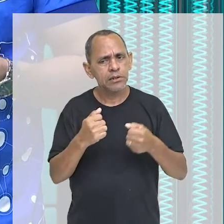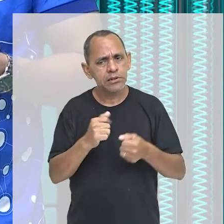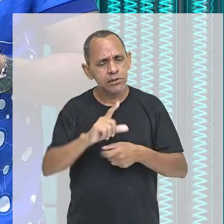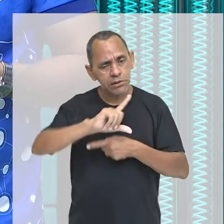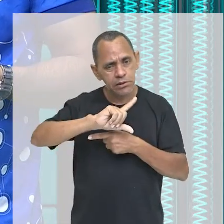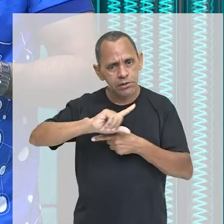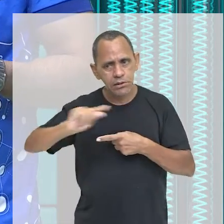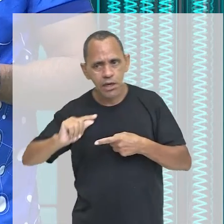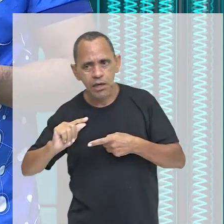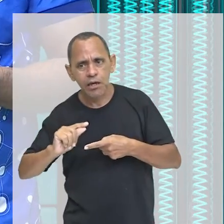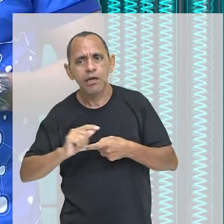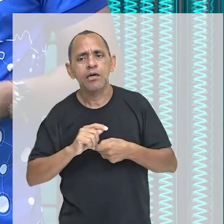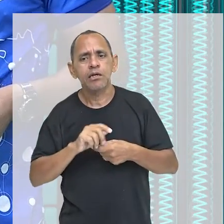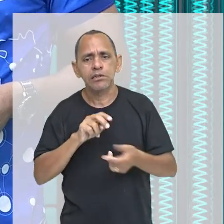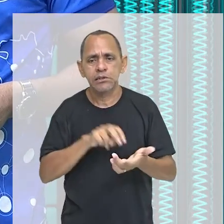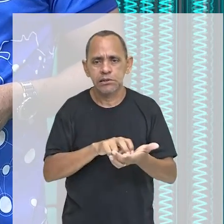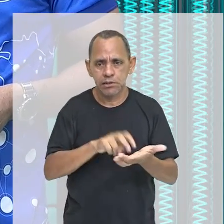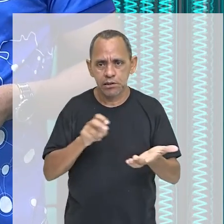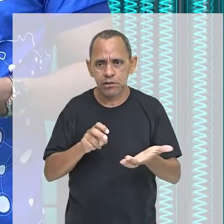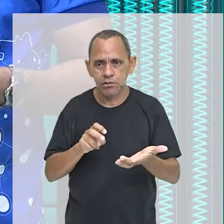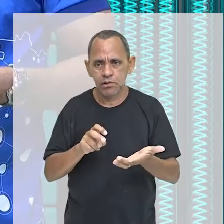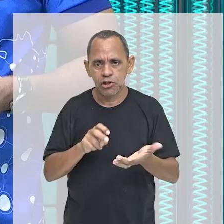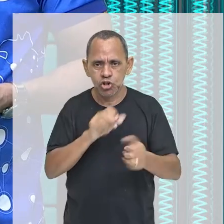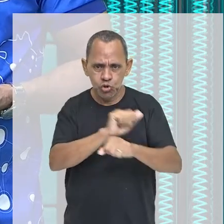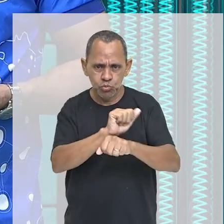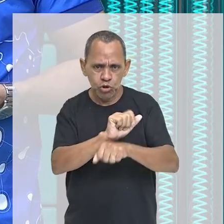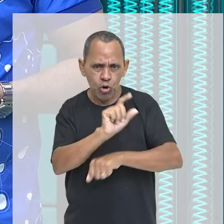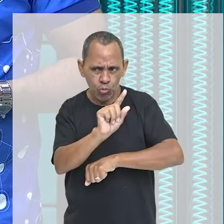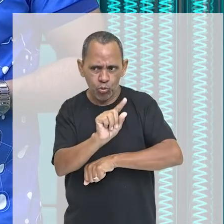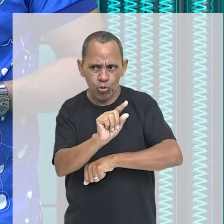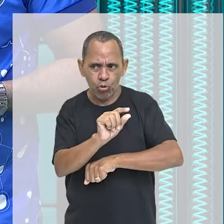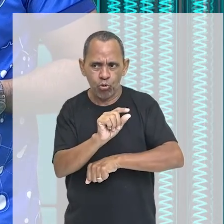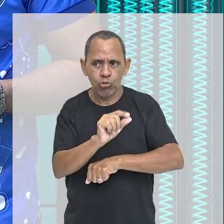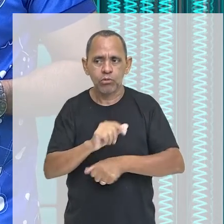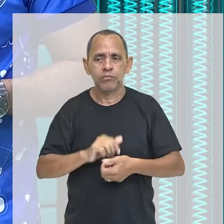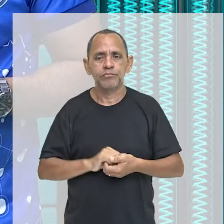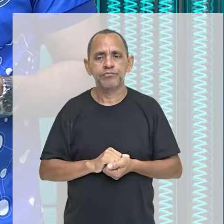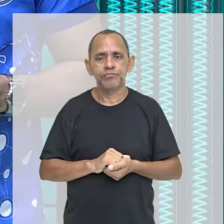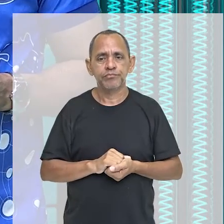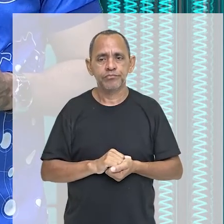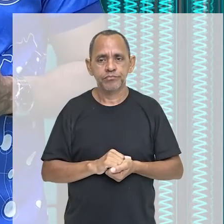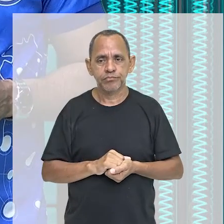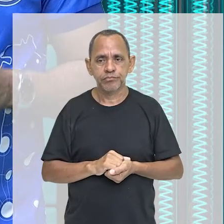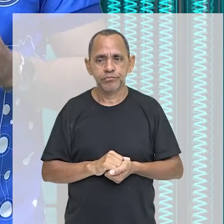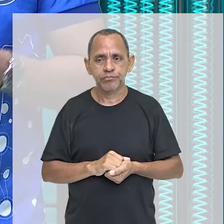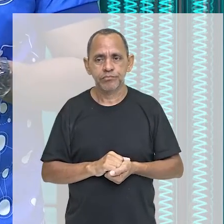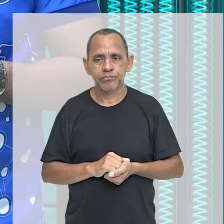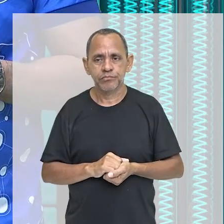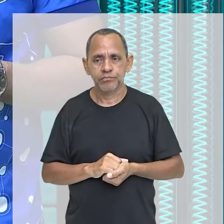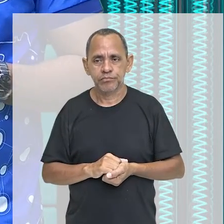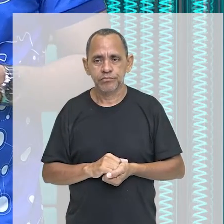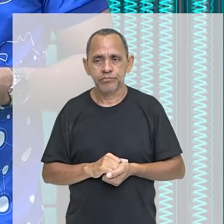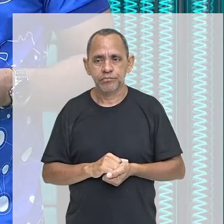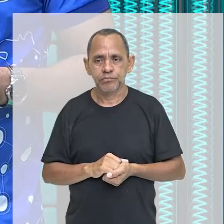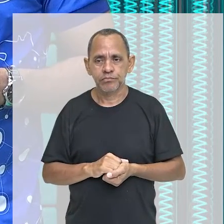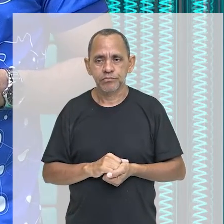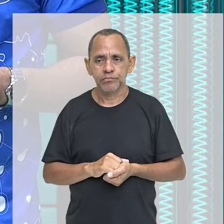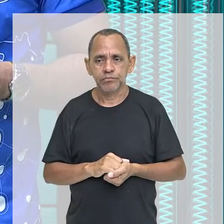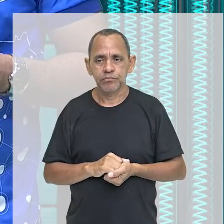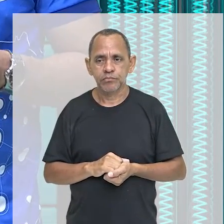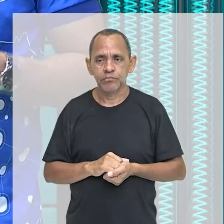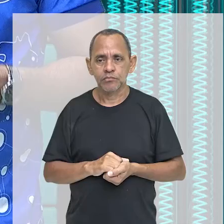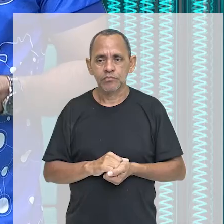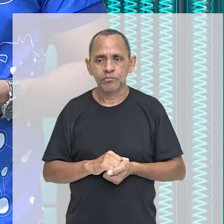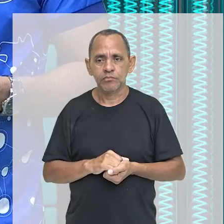né, sair ou ir tão cedo? Não pode esperar um pouco mais? Can't you stay a little longer? Então, repare nessa pergunta,